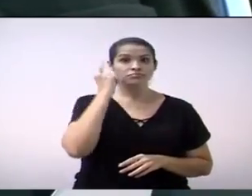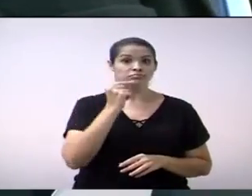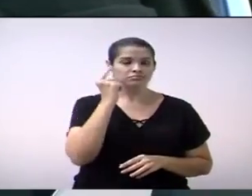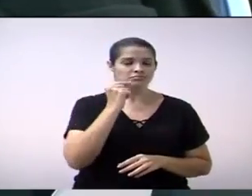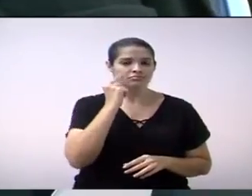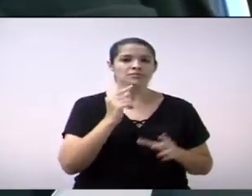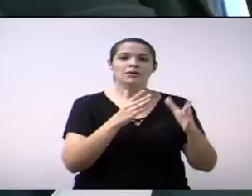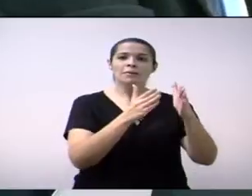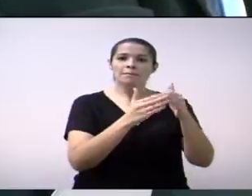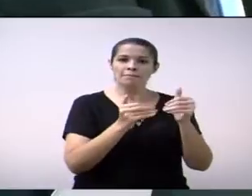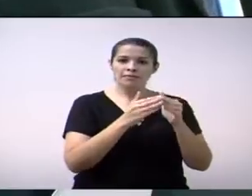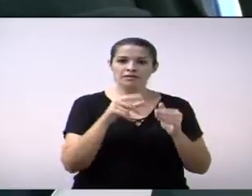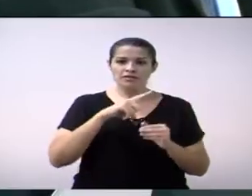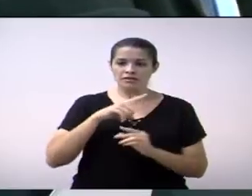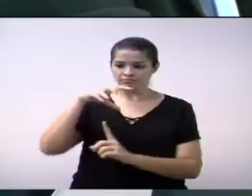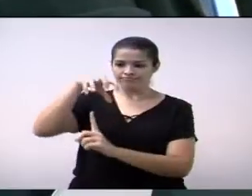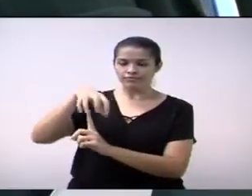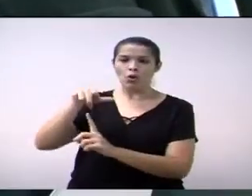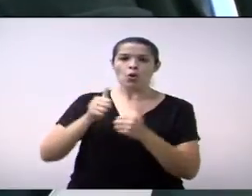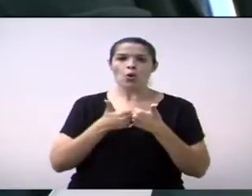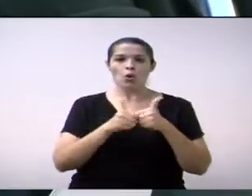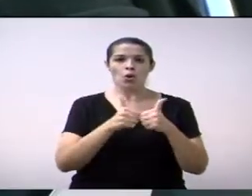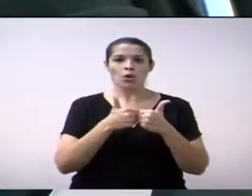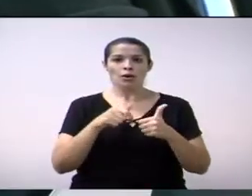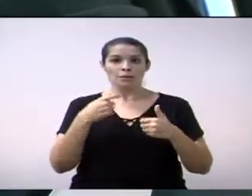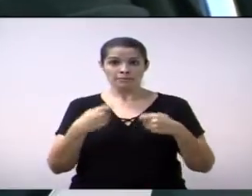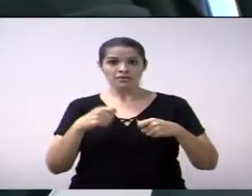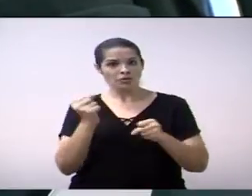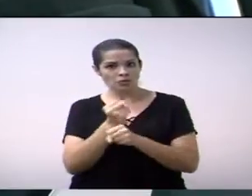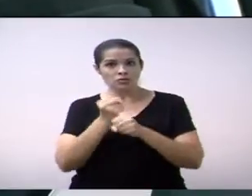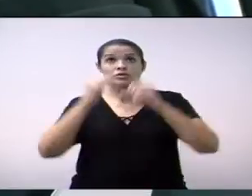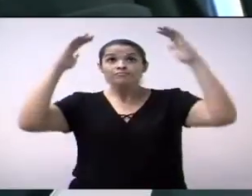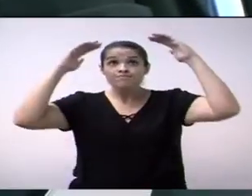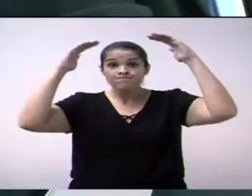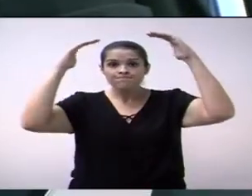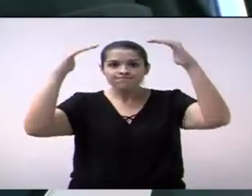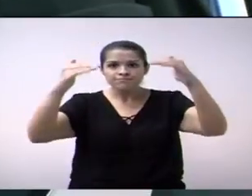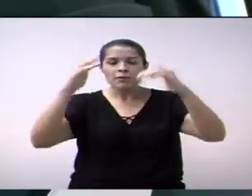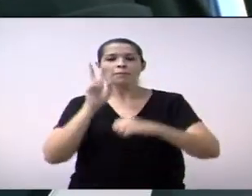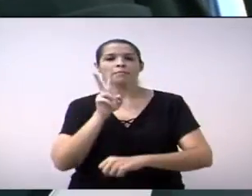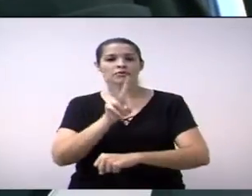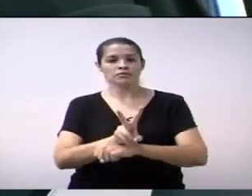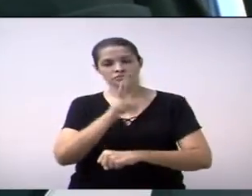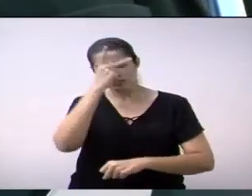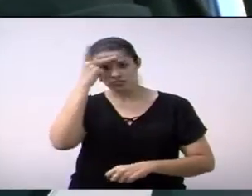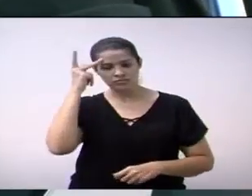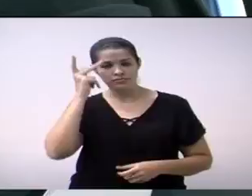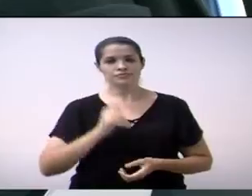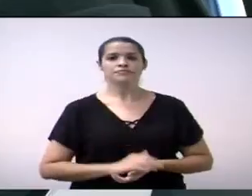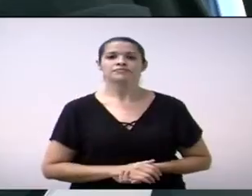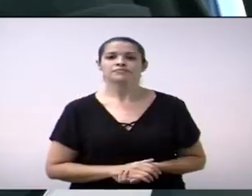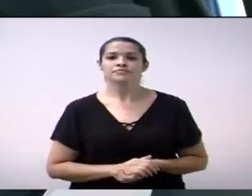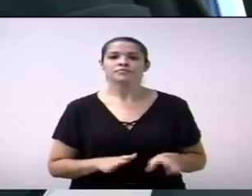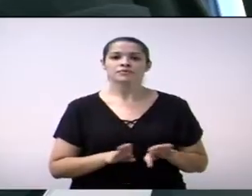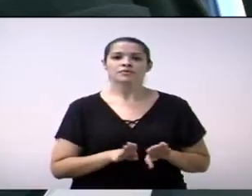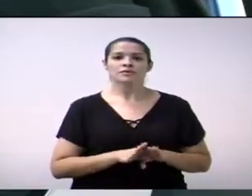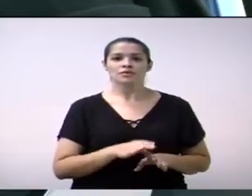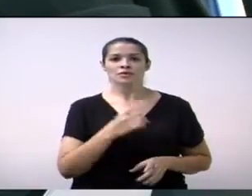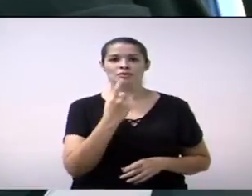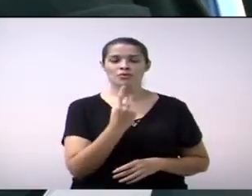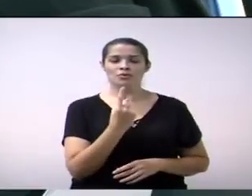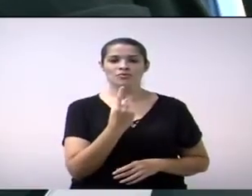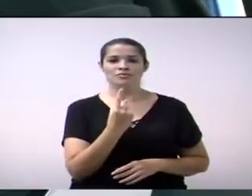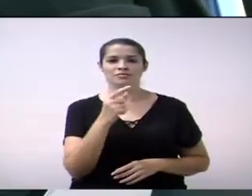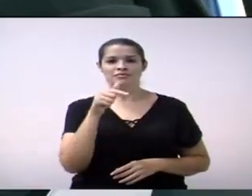com cobertura na Avenida João Vieira, próximo ao número 1561, no bairro Bela Vista 2. De número 172, a